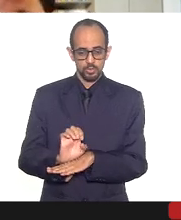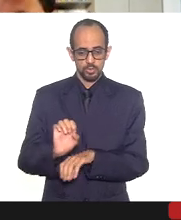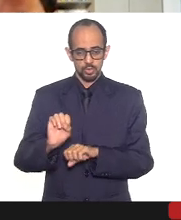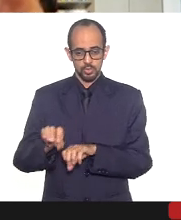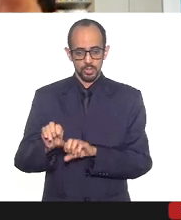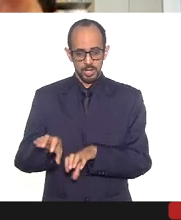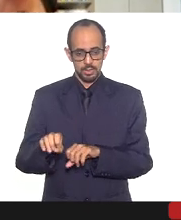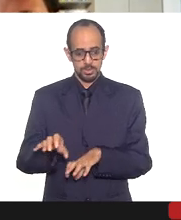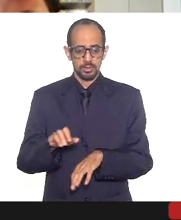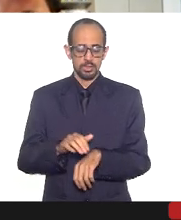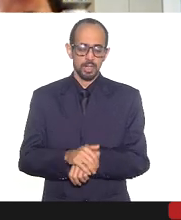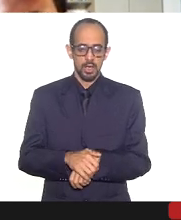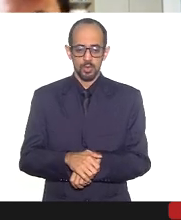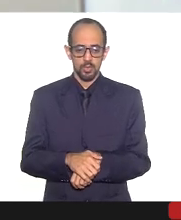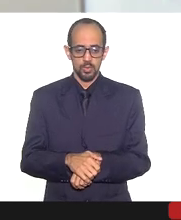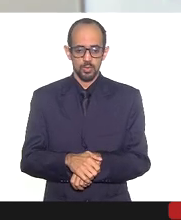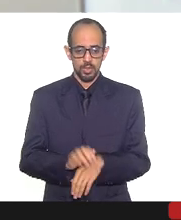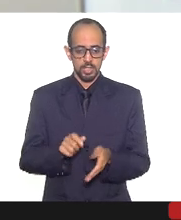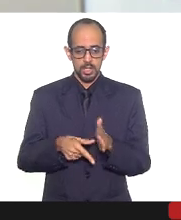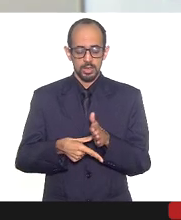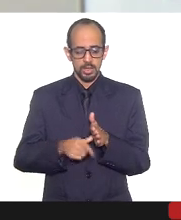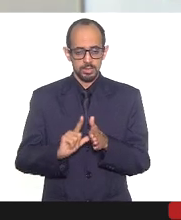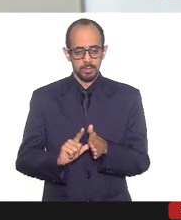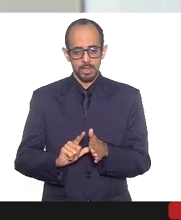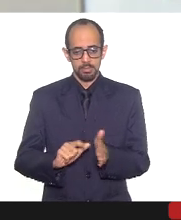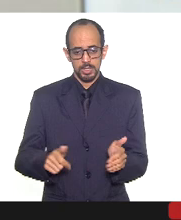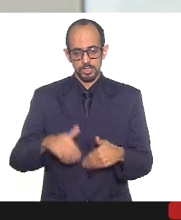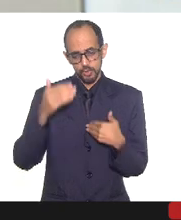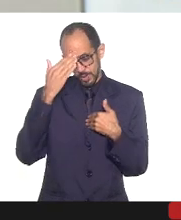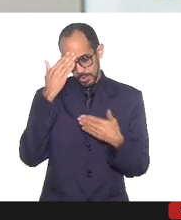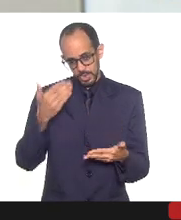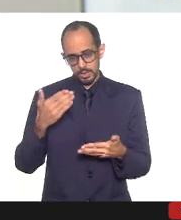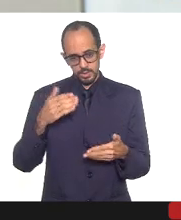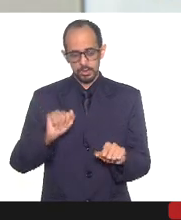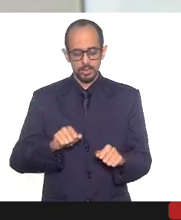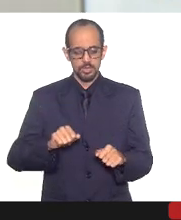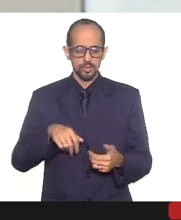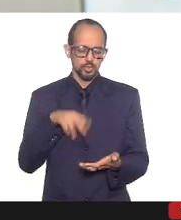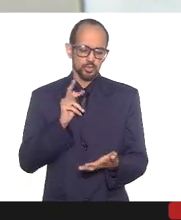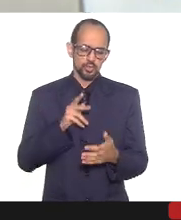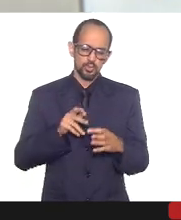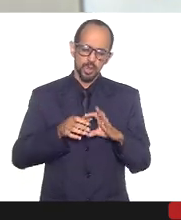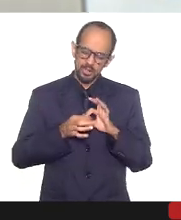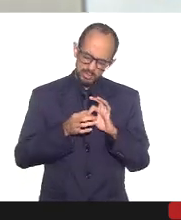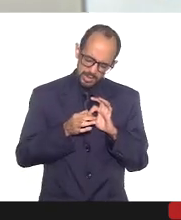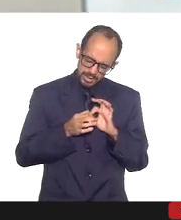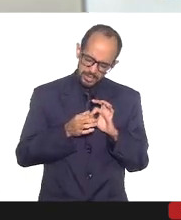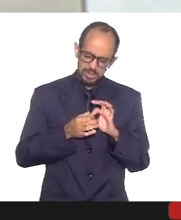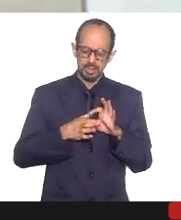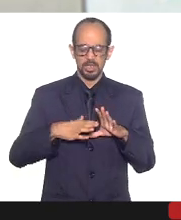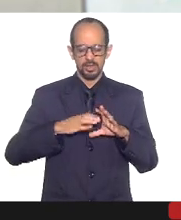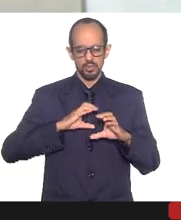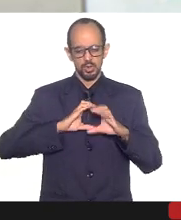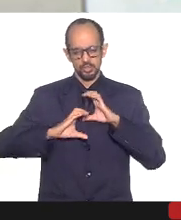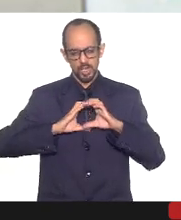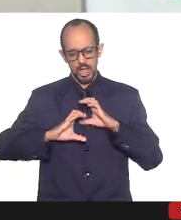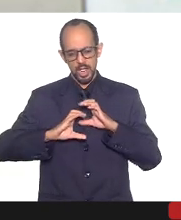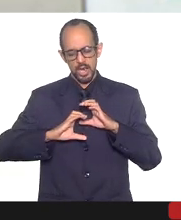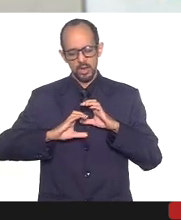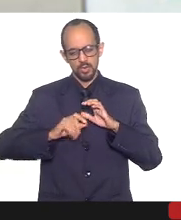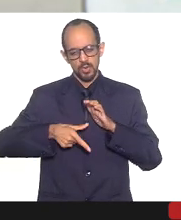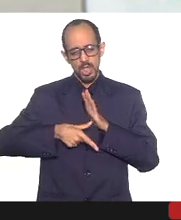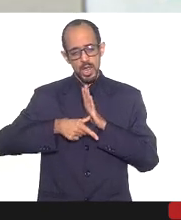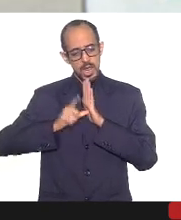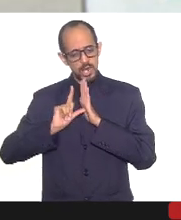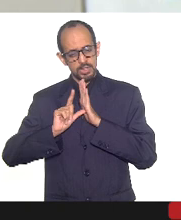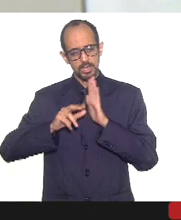já antecipadamente agradecendo a permanente disposição ao diálogo, desde que era presidente aqui dessa comissão, desde